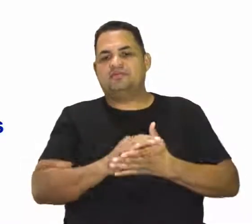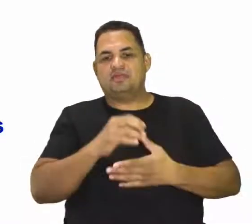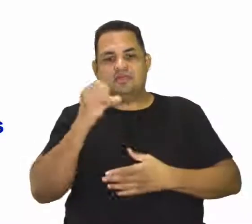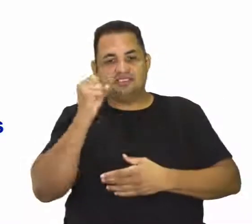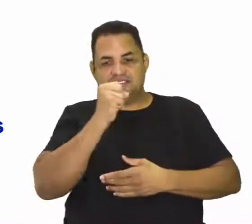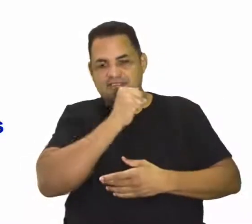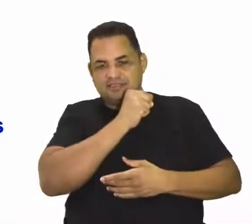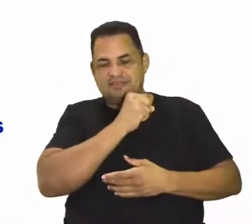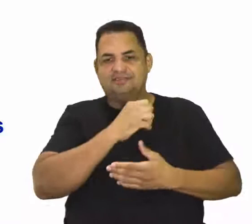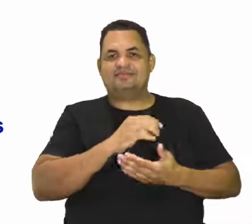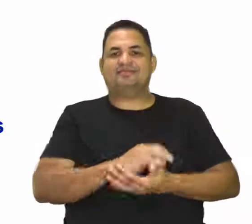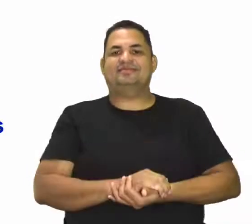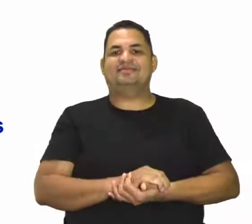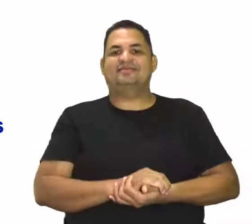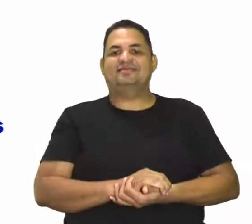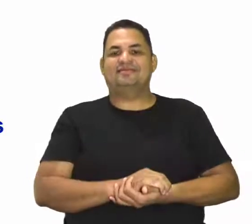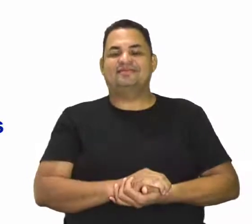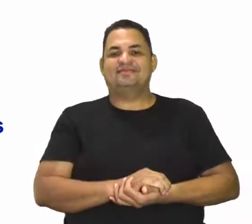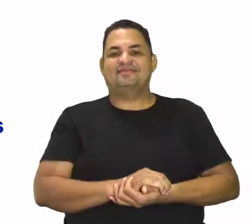cenoura.